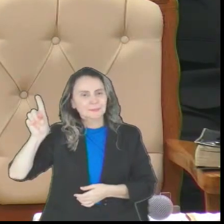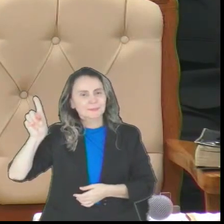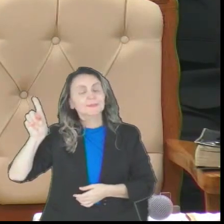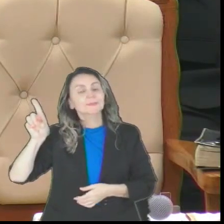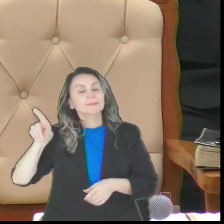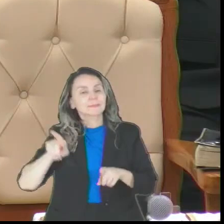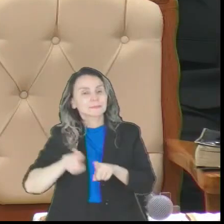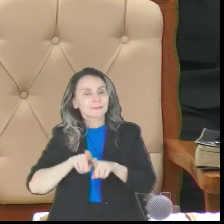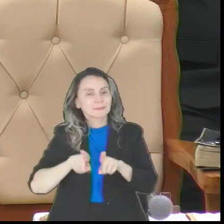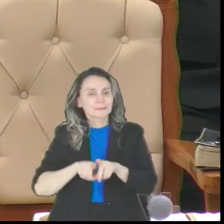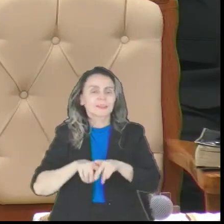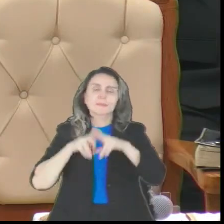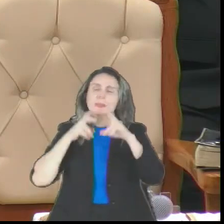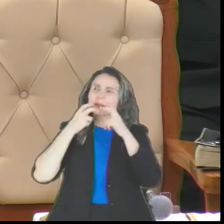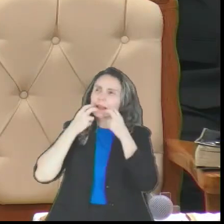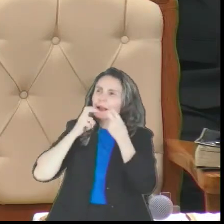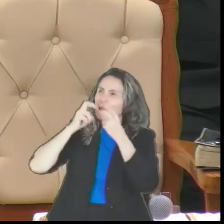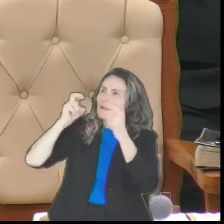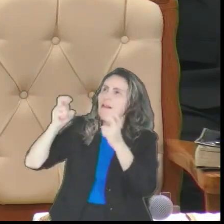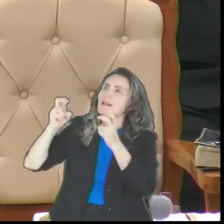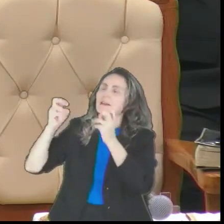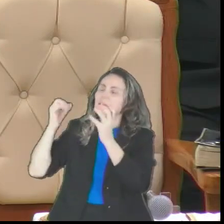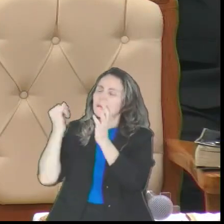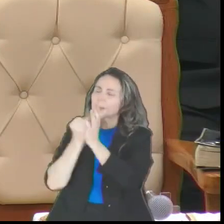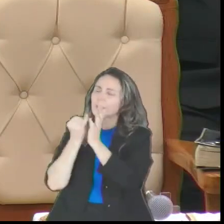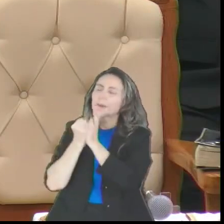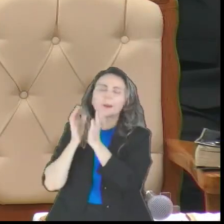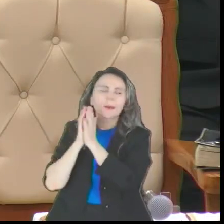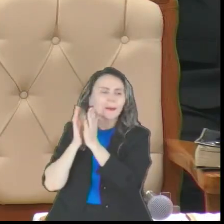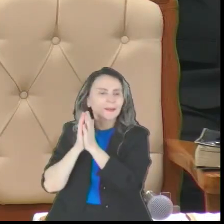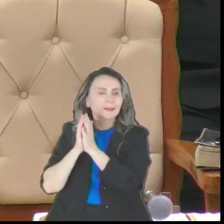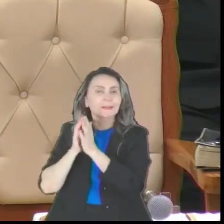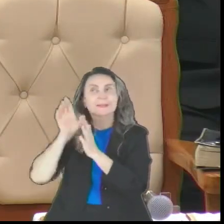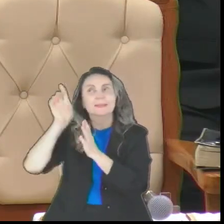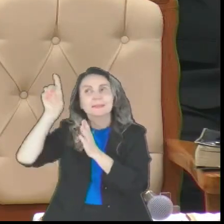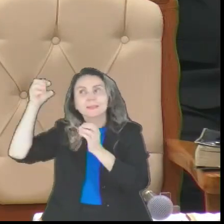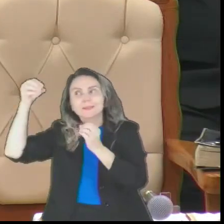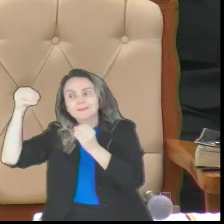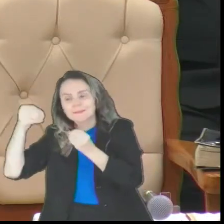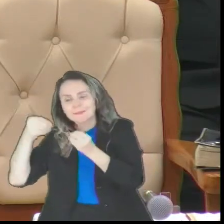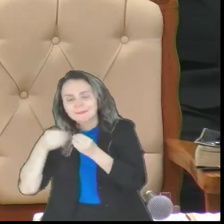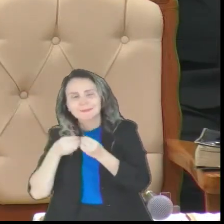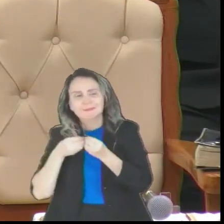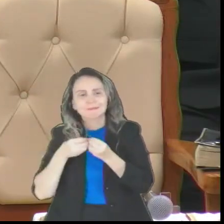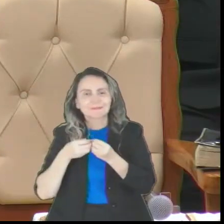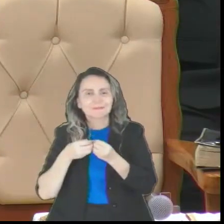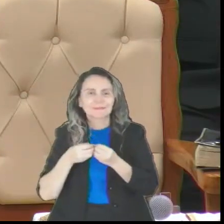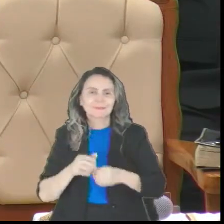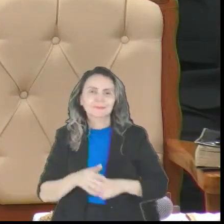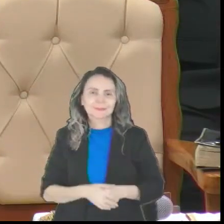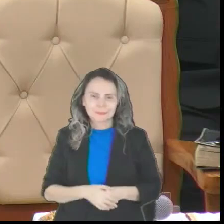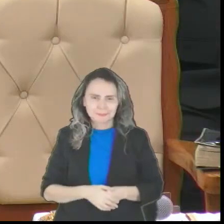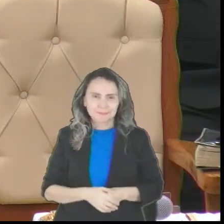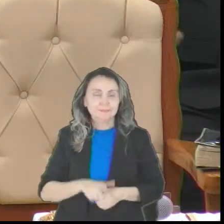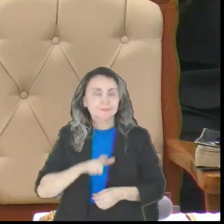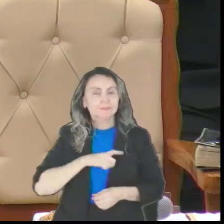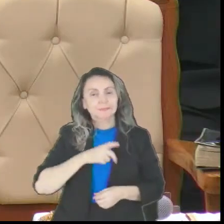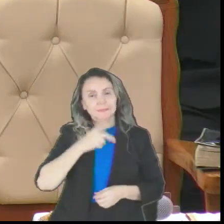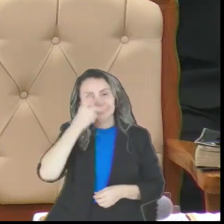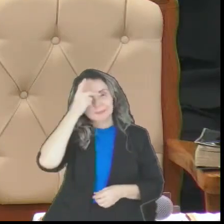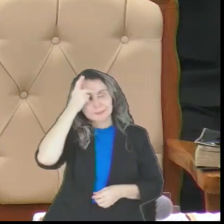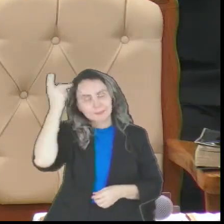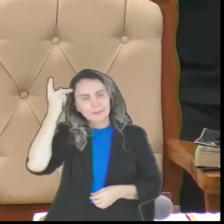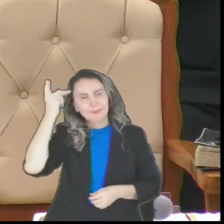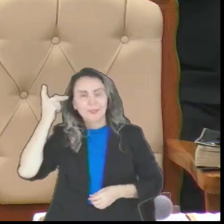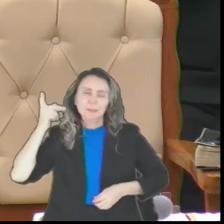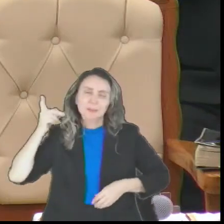invocai-o enquanto está perto. Tem muitos crentes que Cristo está distante a quilômetros, irmãos. Nunca mais chorou,